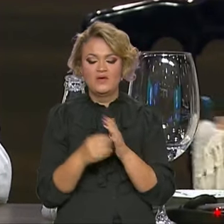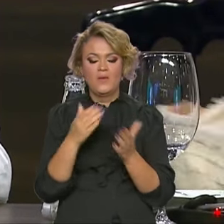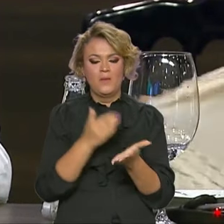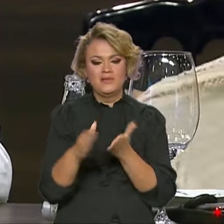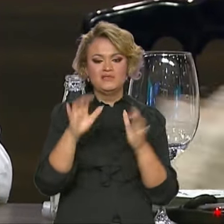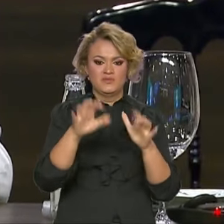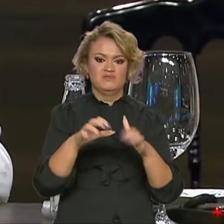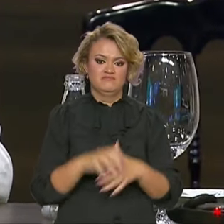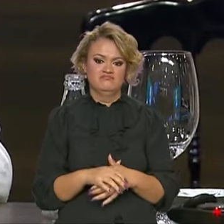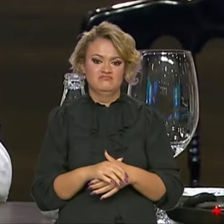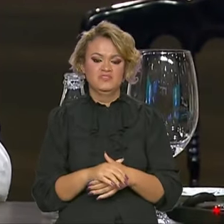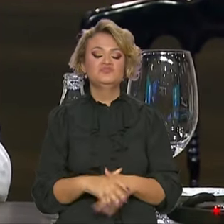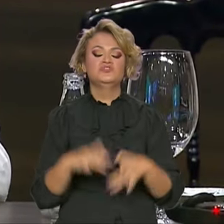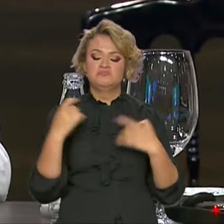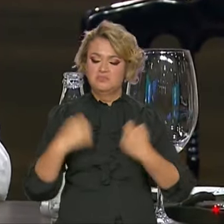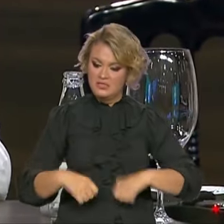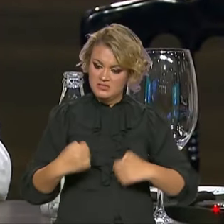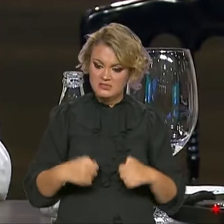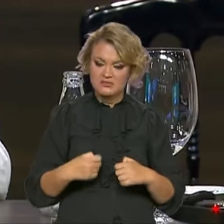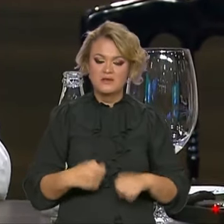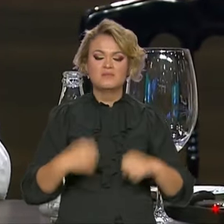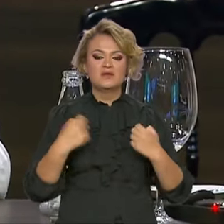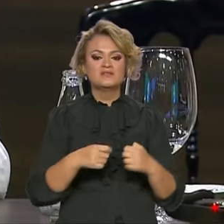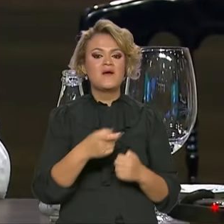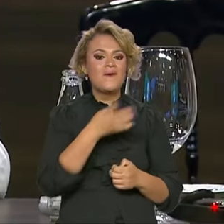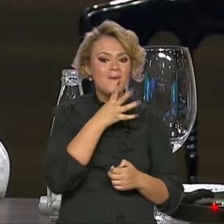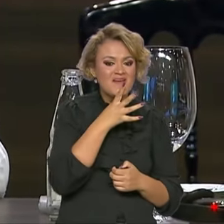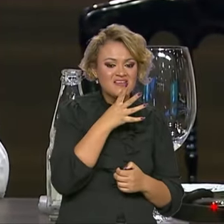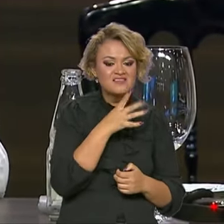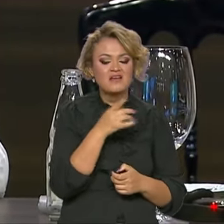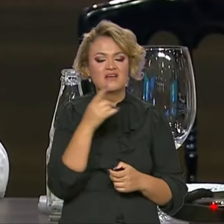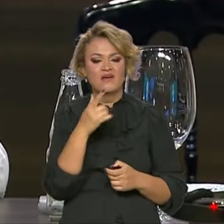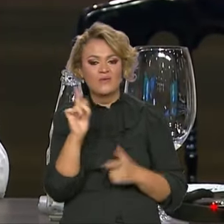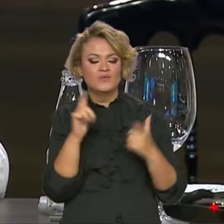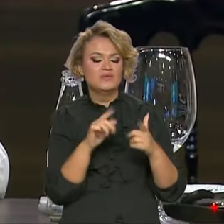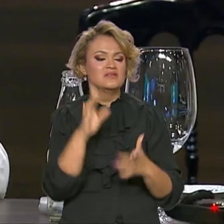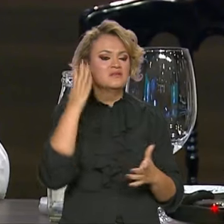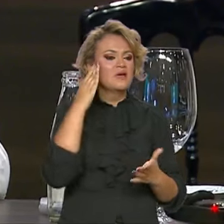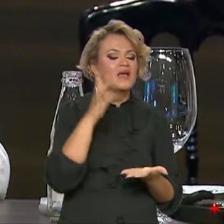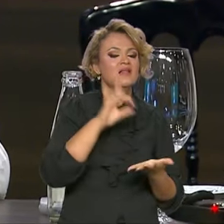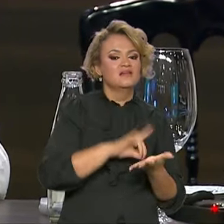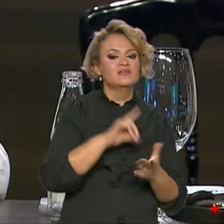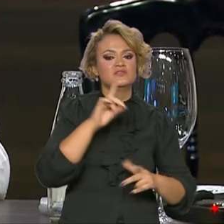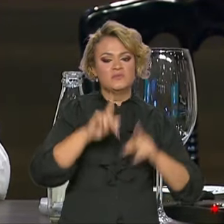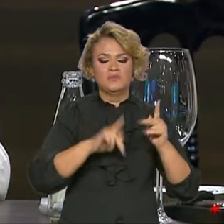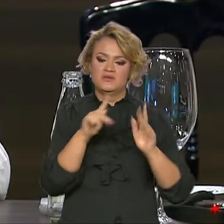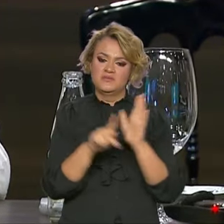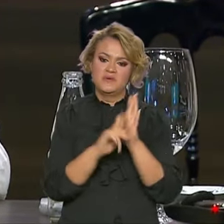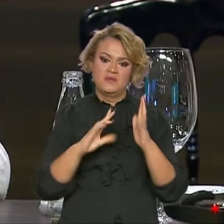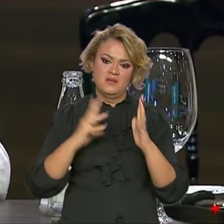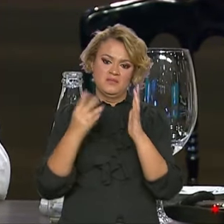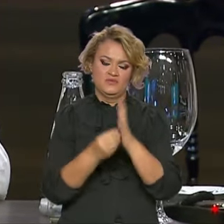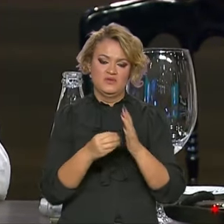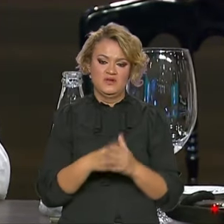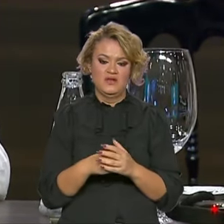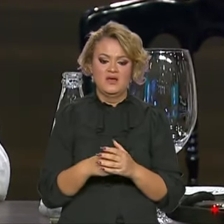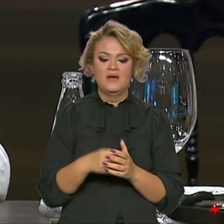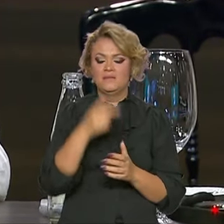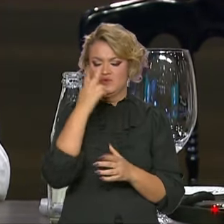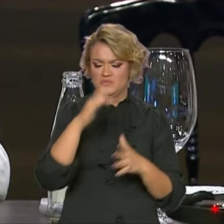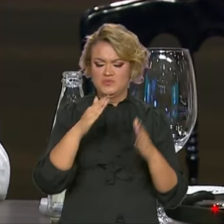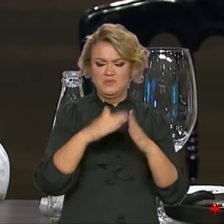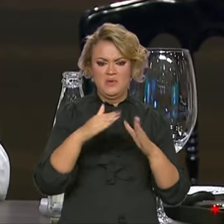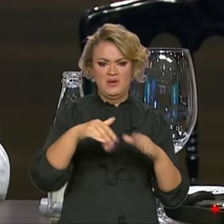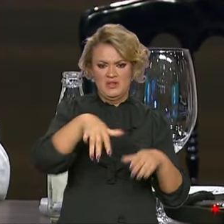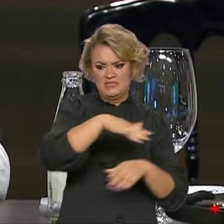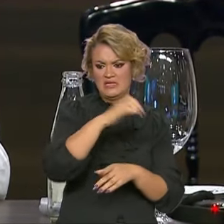daí, dessa necessidade de conhecer mais ainda a realidade dos povos da Amazônia, da gente da